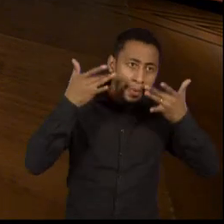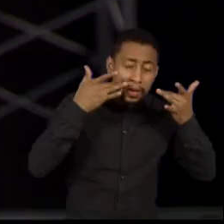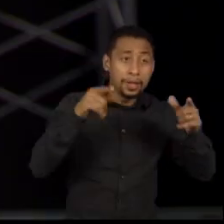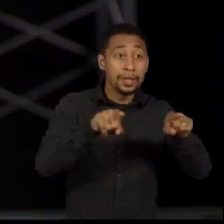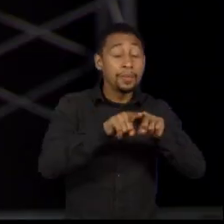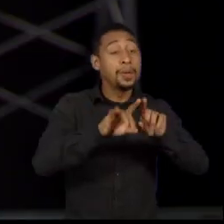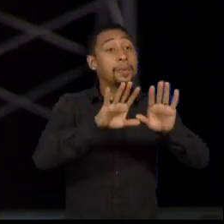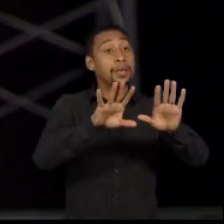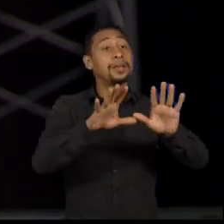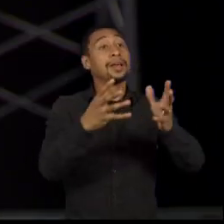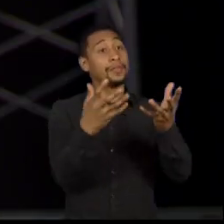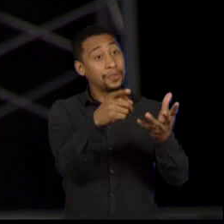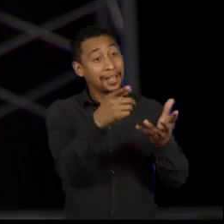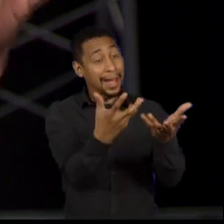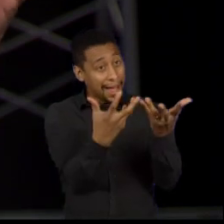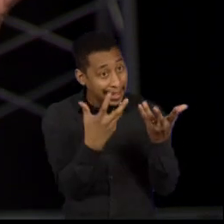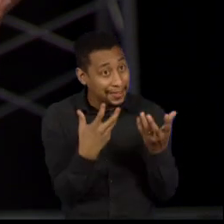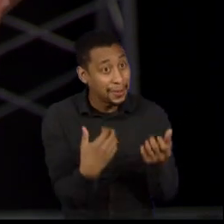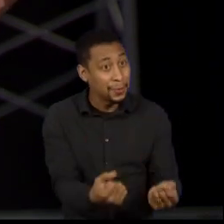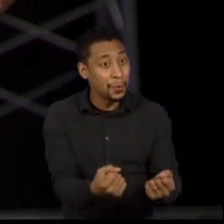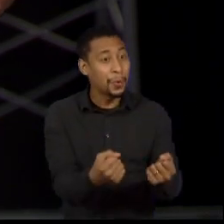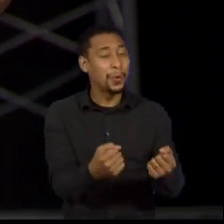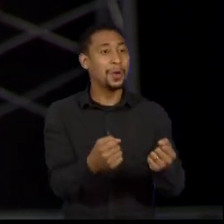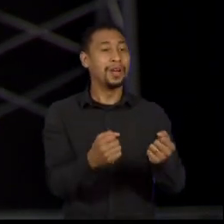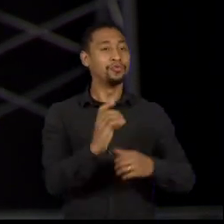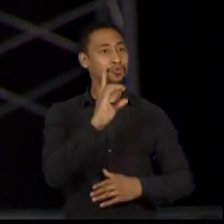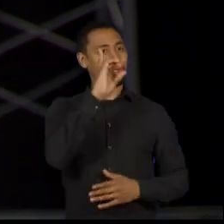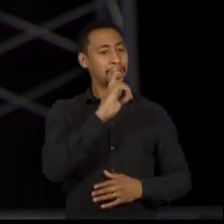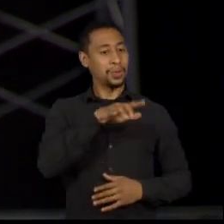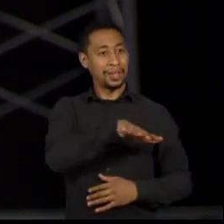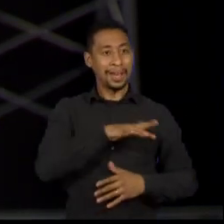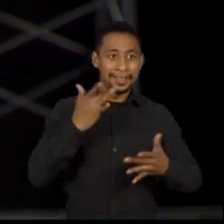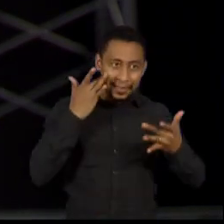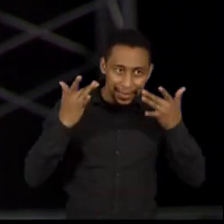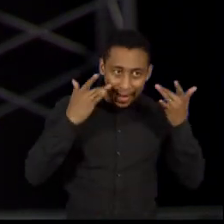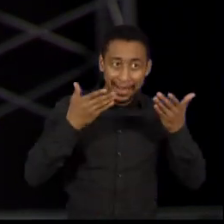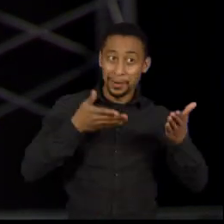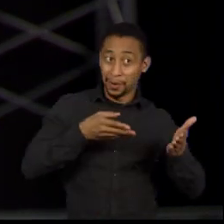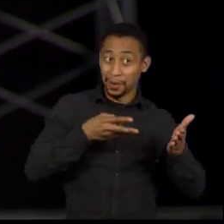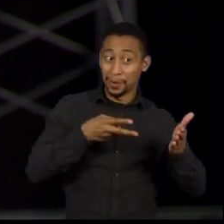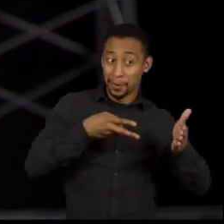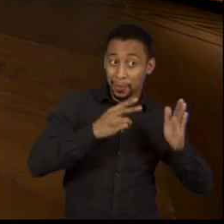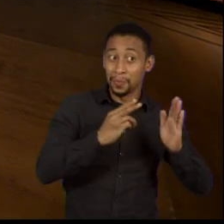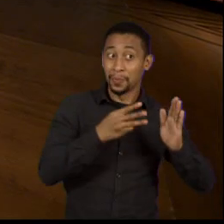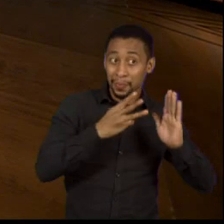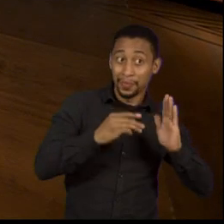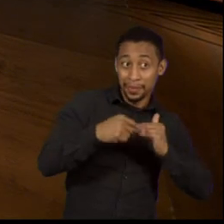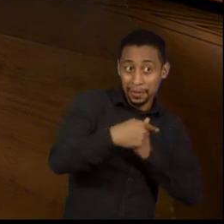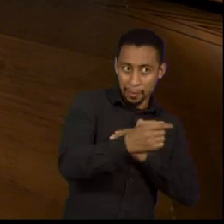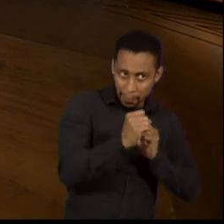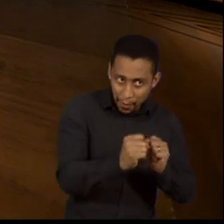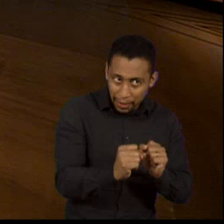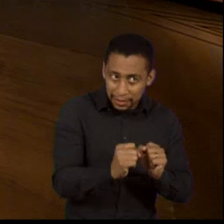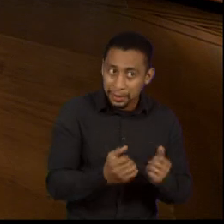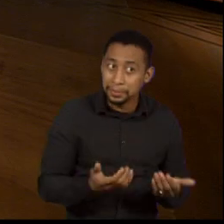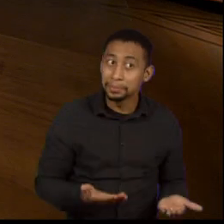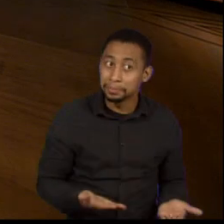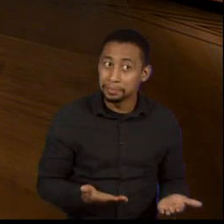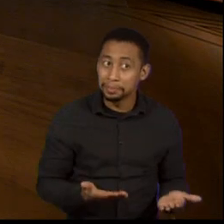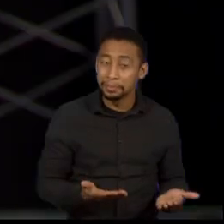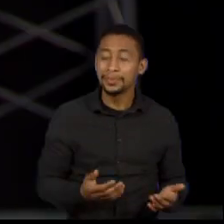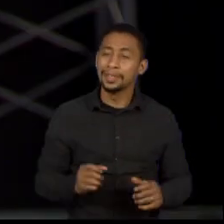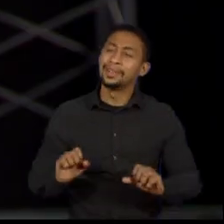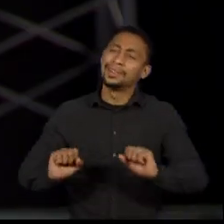se propôs a dirigir teatro. Mas a gente fala sobre isso no próximo bloco, pode ser?